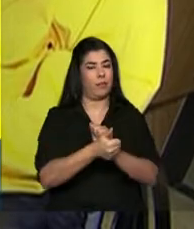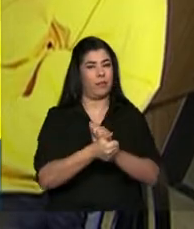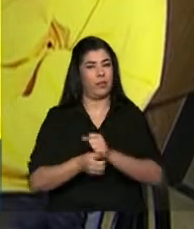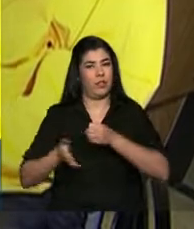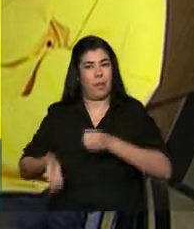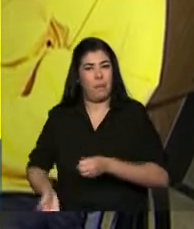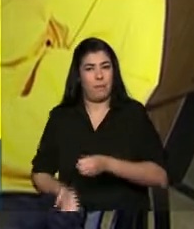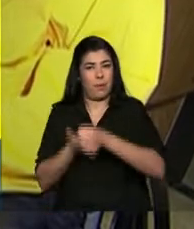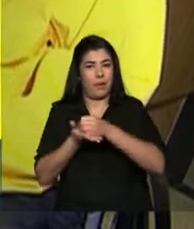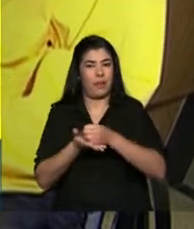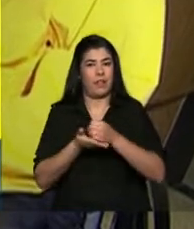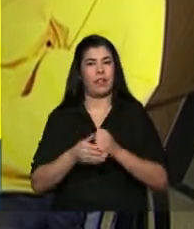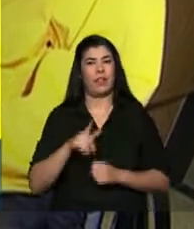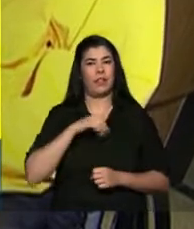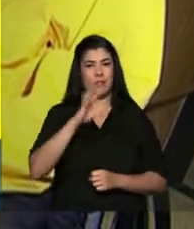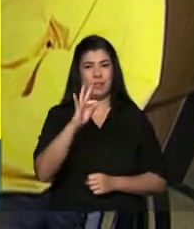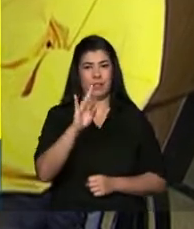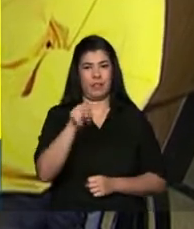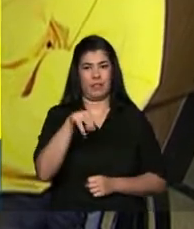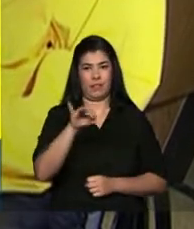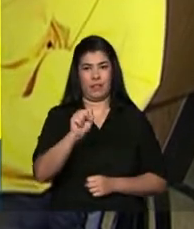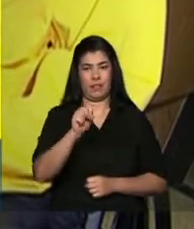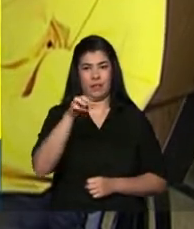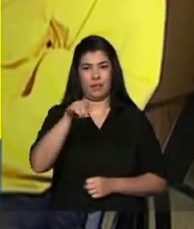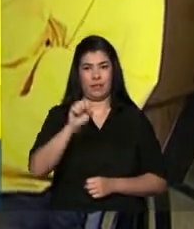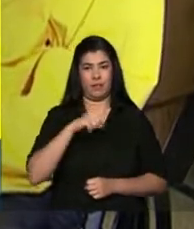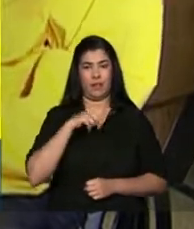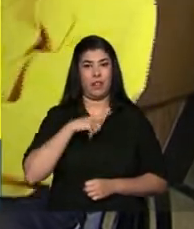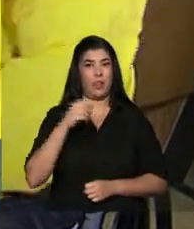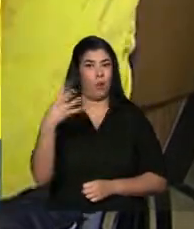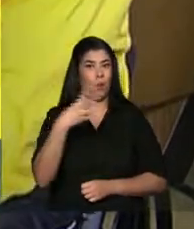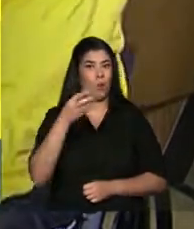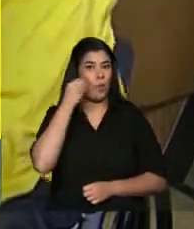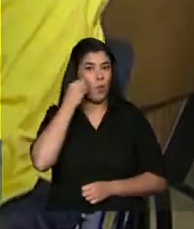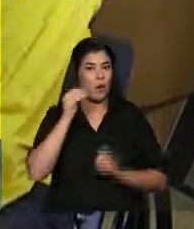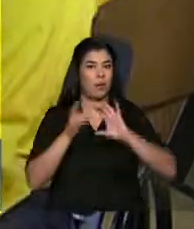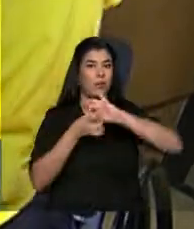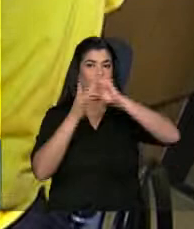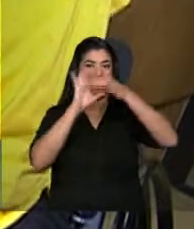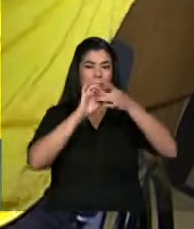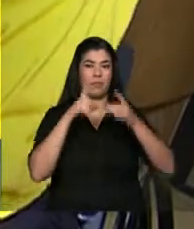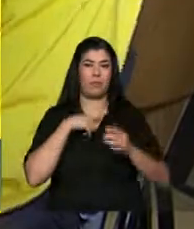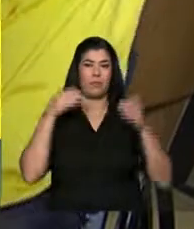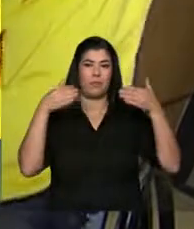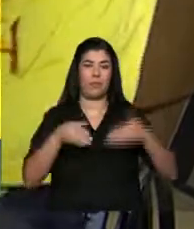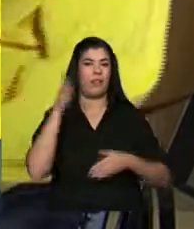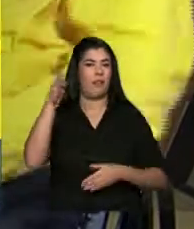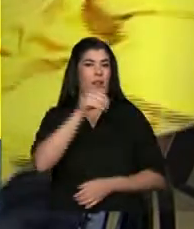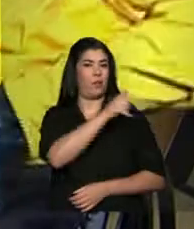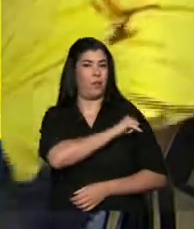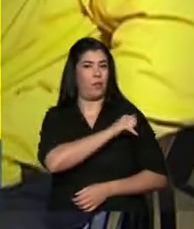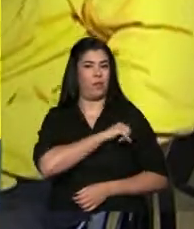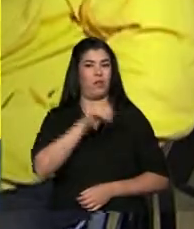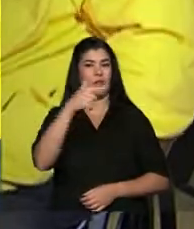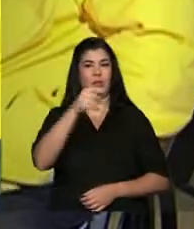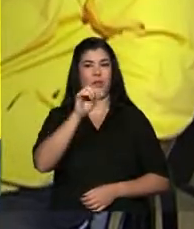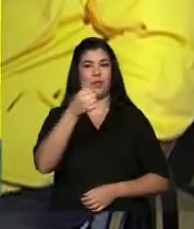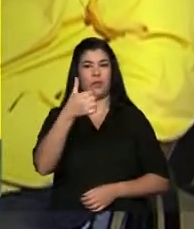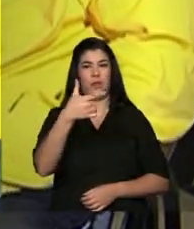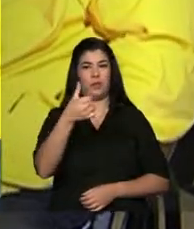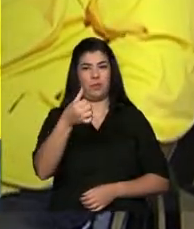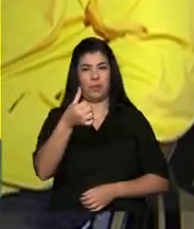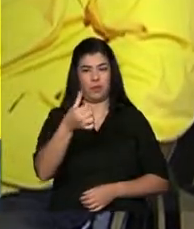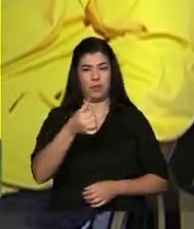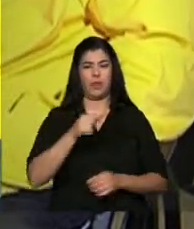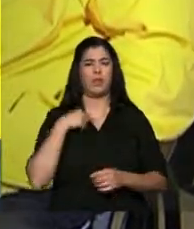disputar aí a quarta Paralimpíada da vida dele no Rio 2016. Qual é a sua expectativa para esses